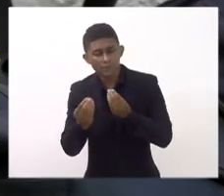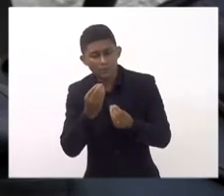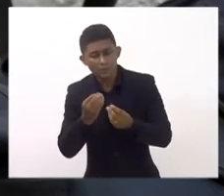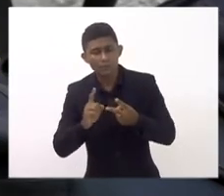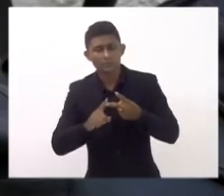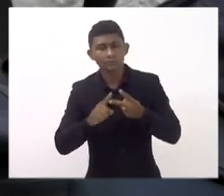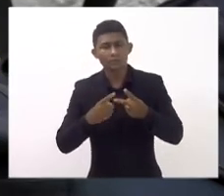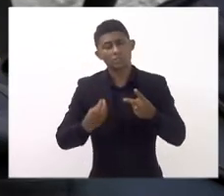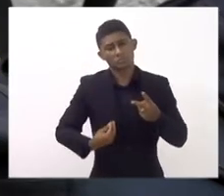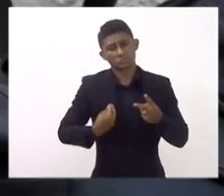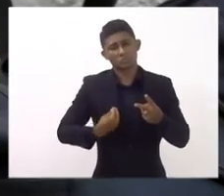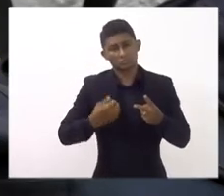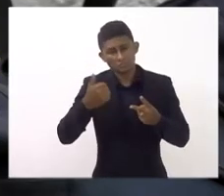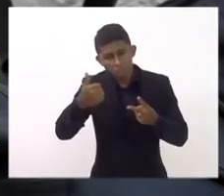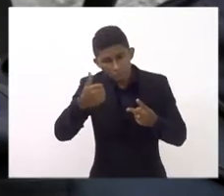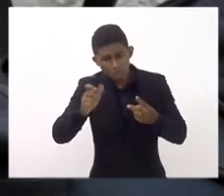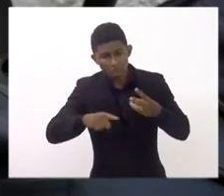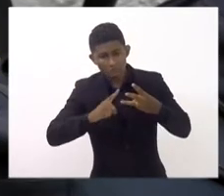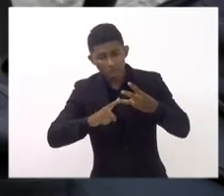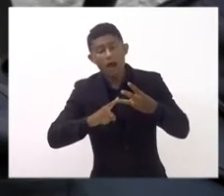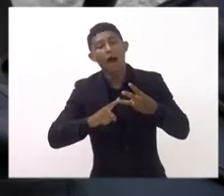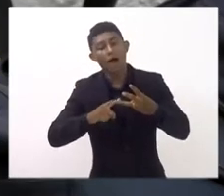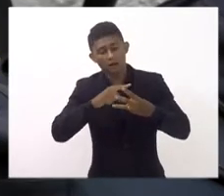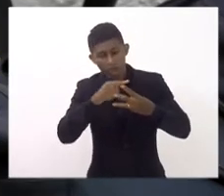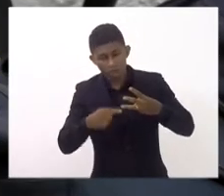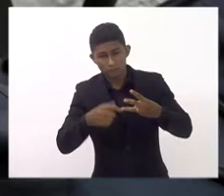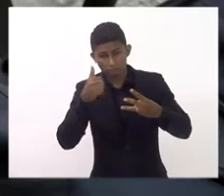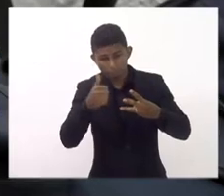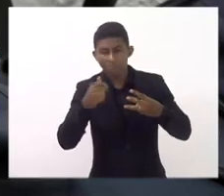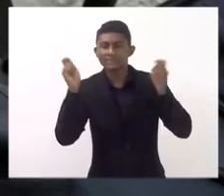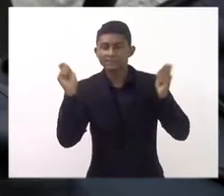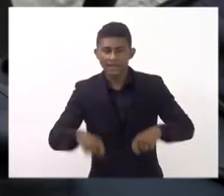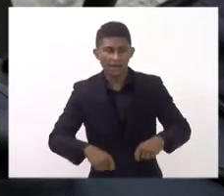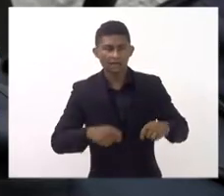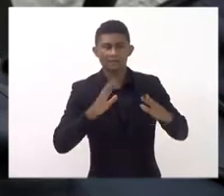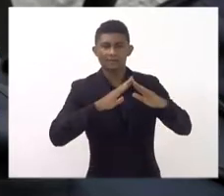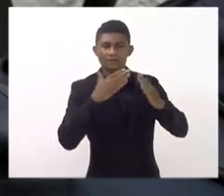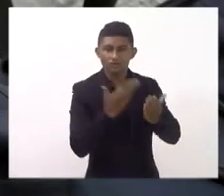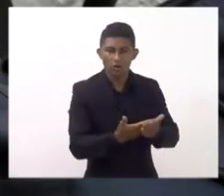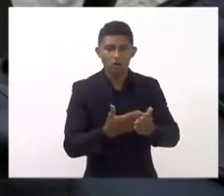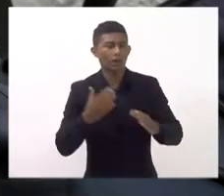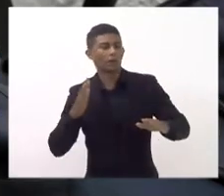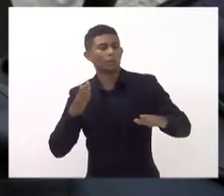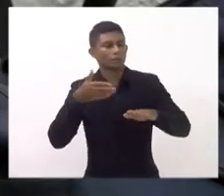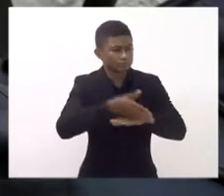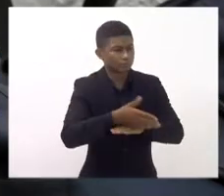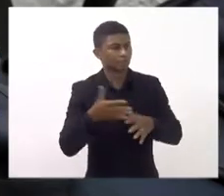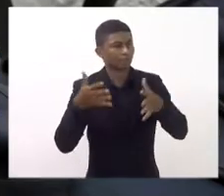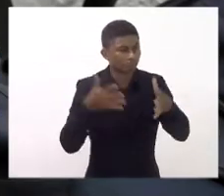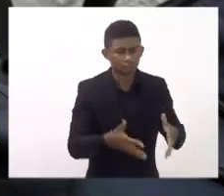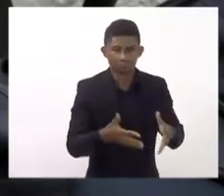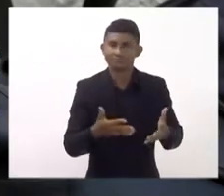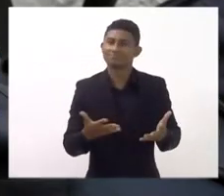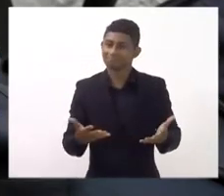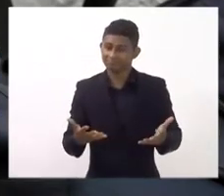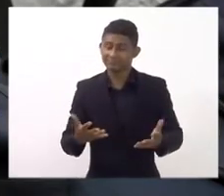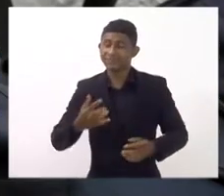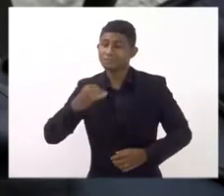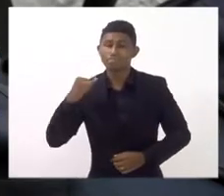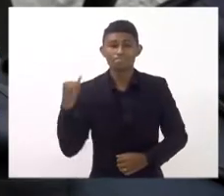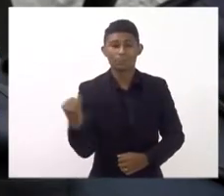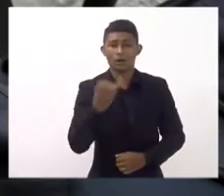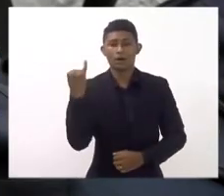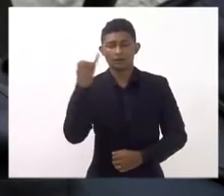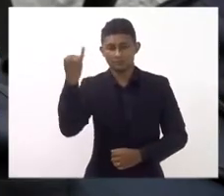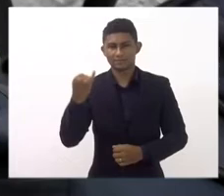vida. Então, essa questão dos transportes, de como o nosso estudante chega à sala de aula, ela é